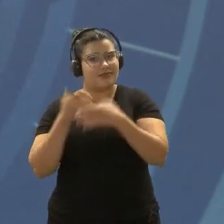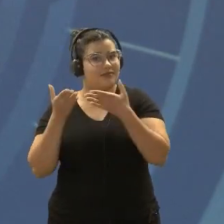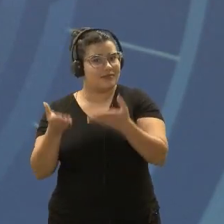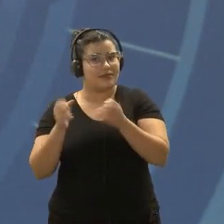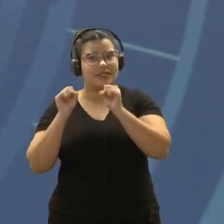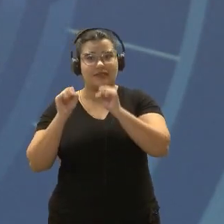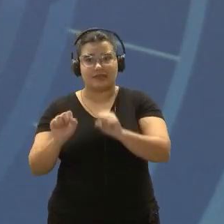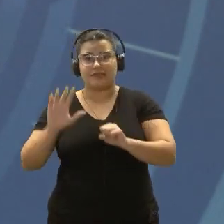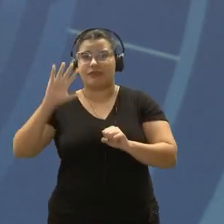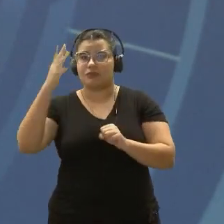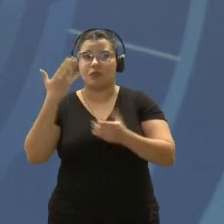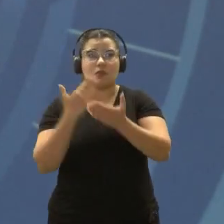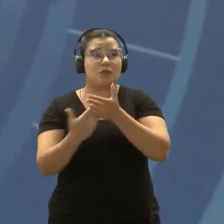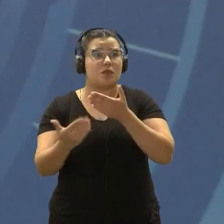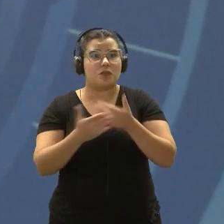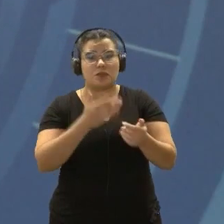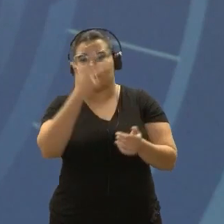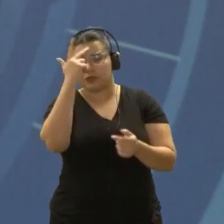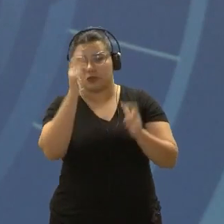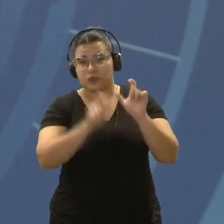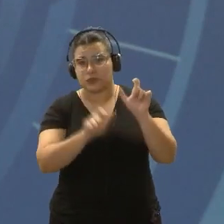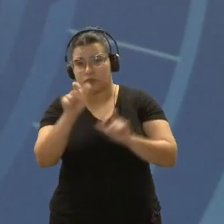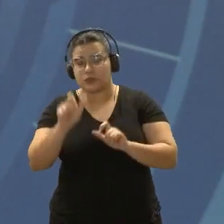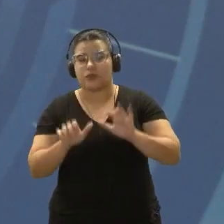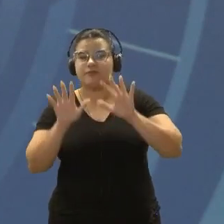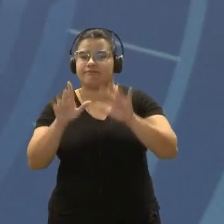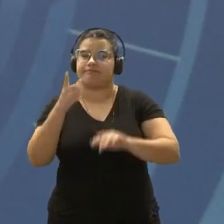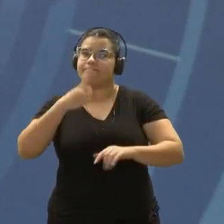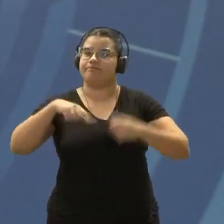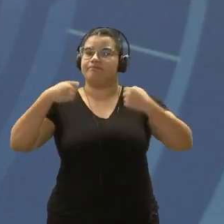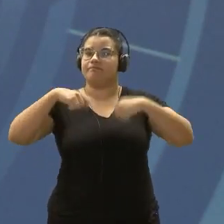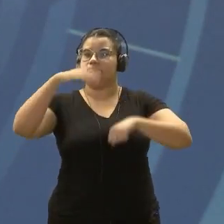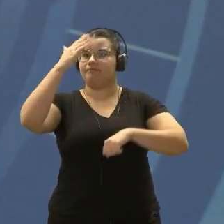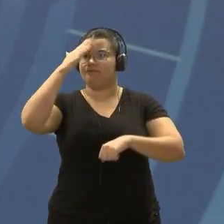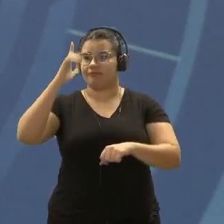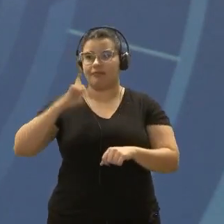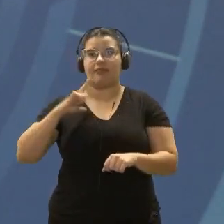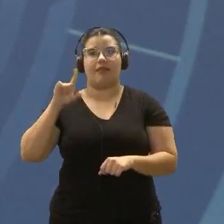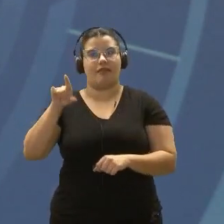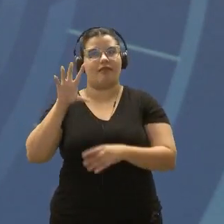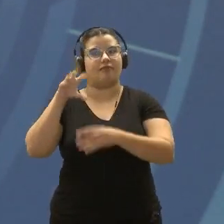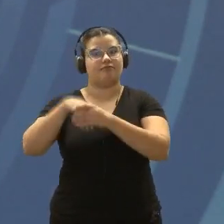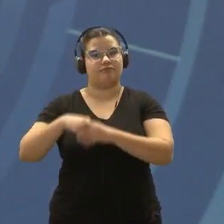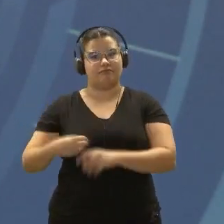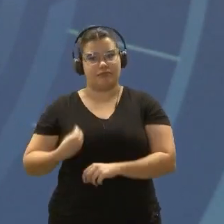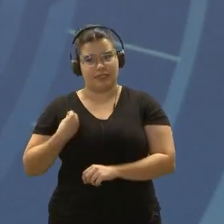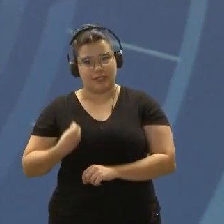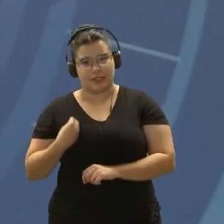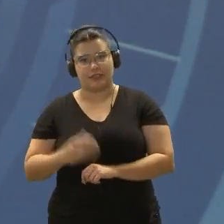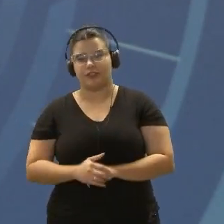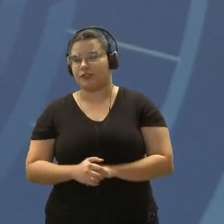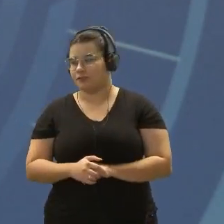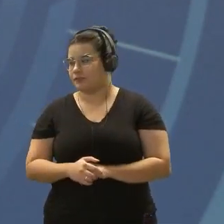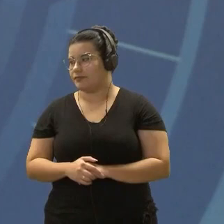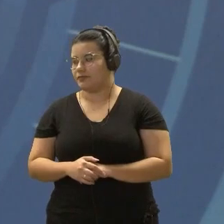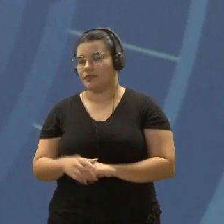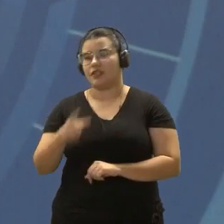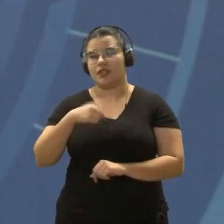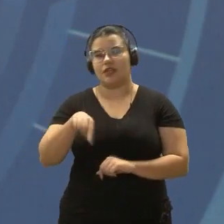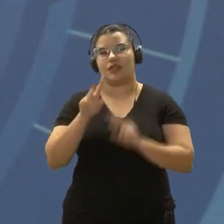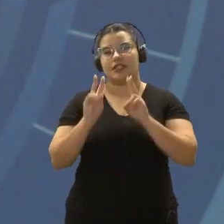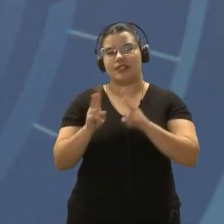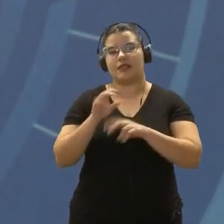pode acontecer com qualquer um, mas você precisa saber que ele existe, né? Eu sempre cito nas